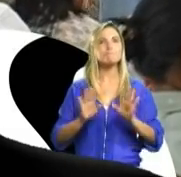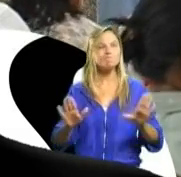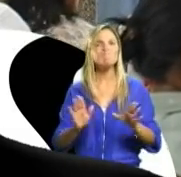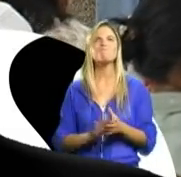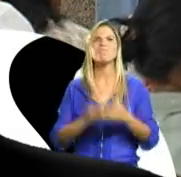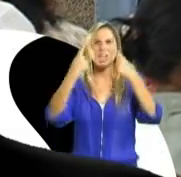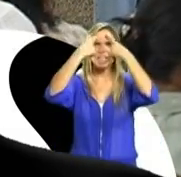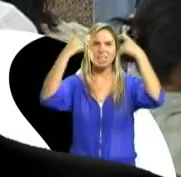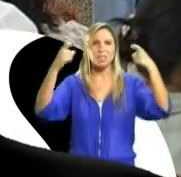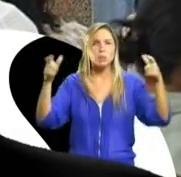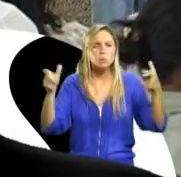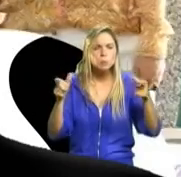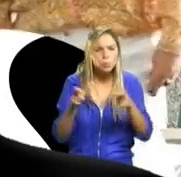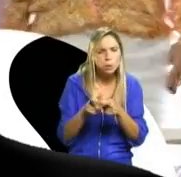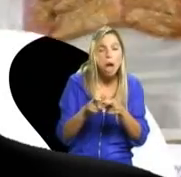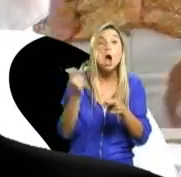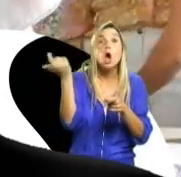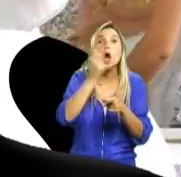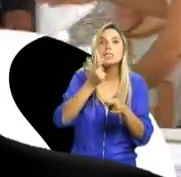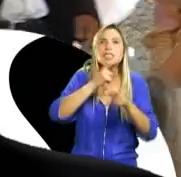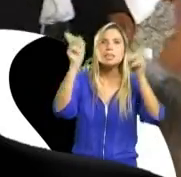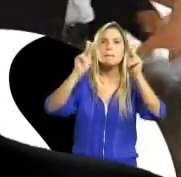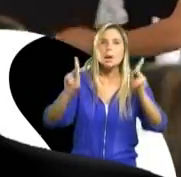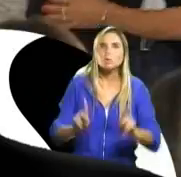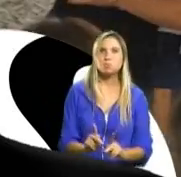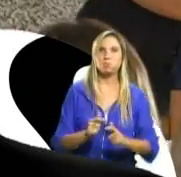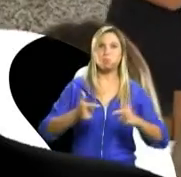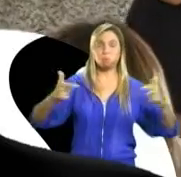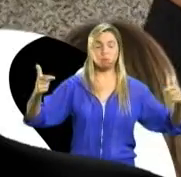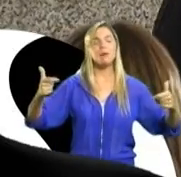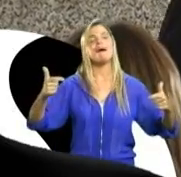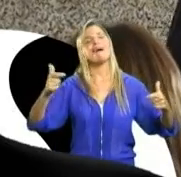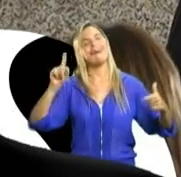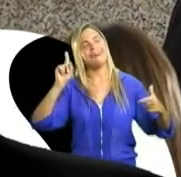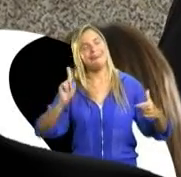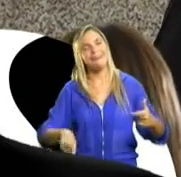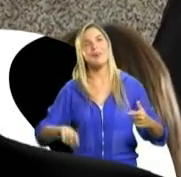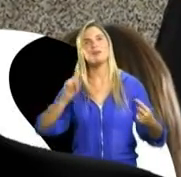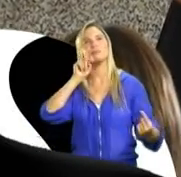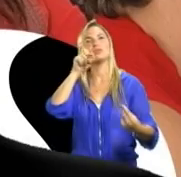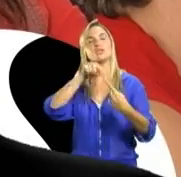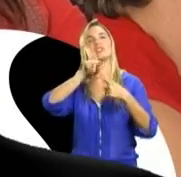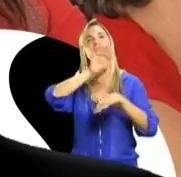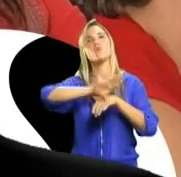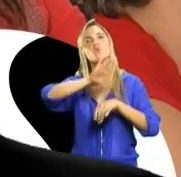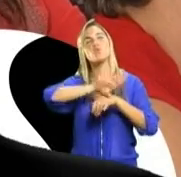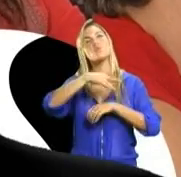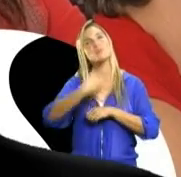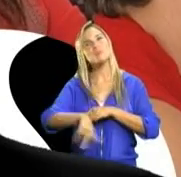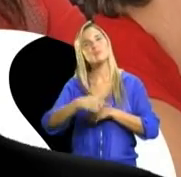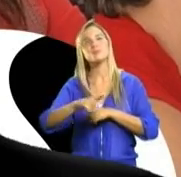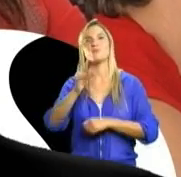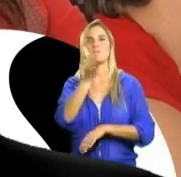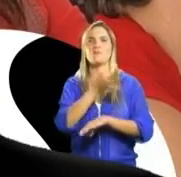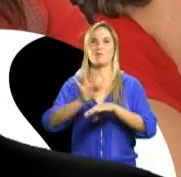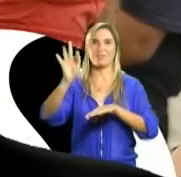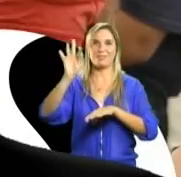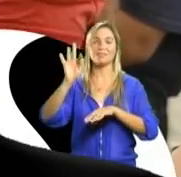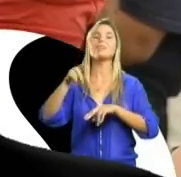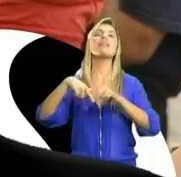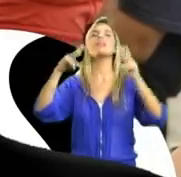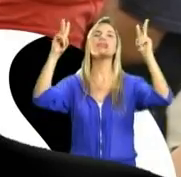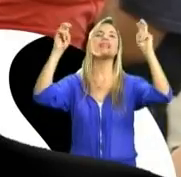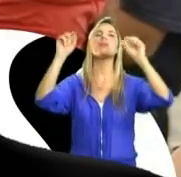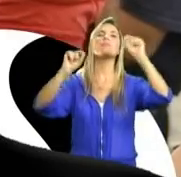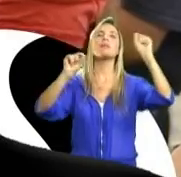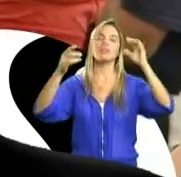Diminuir a violência e promover a paz. Esse foi um dos objetivos do curso promovido pela FUNED UENG, intitulado Transferência